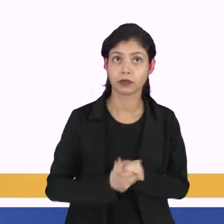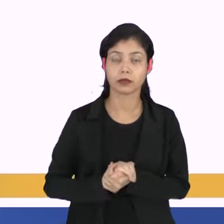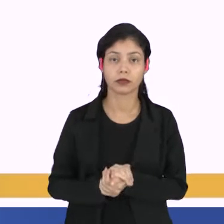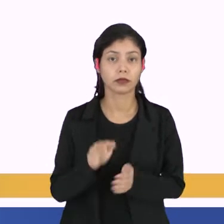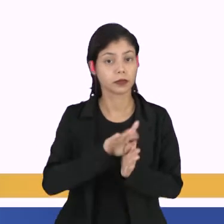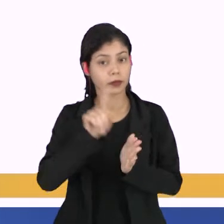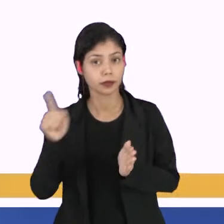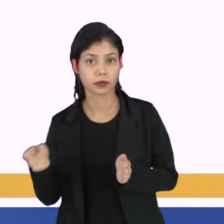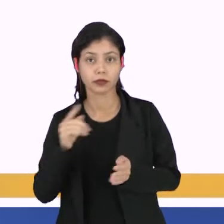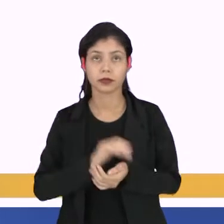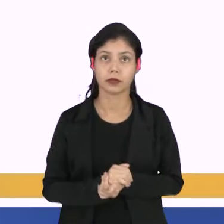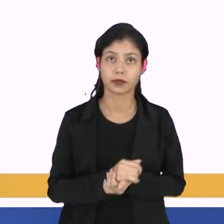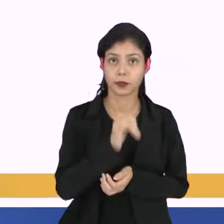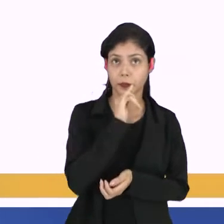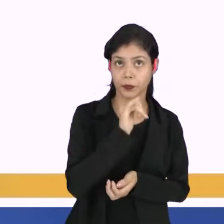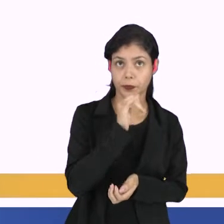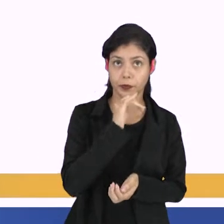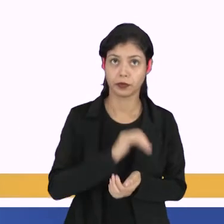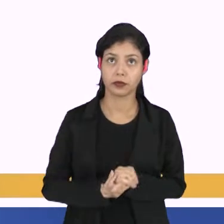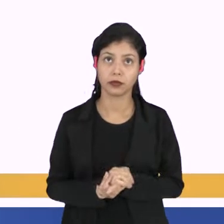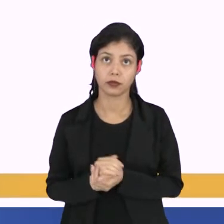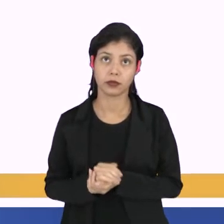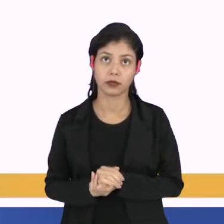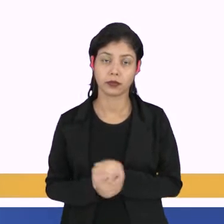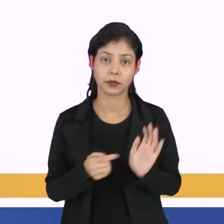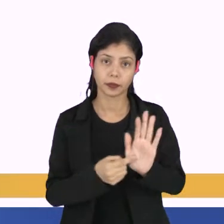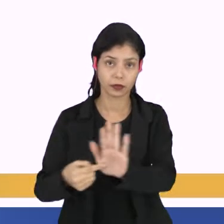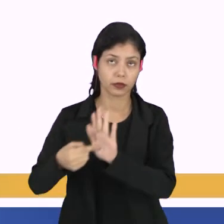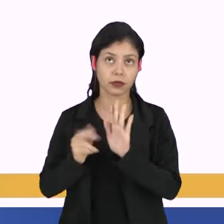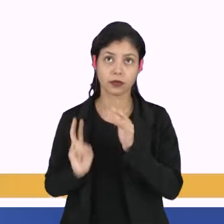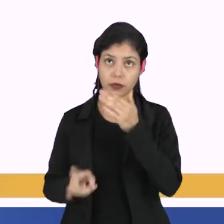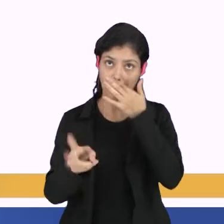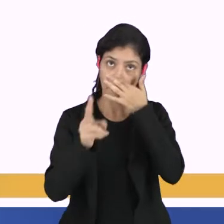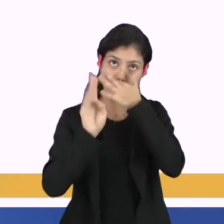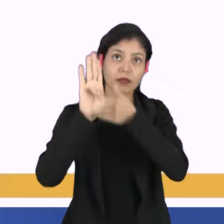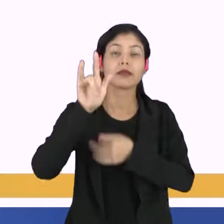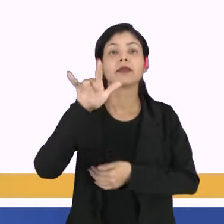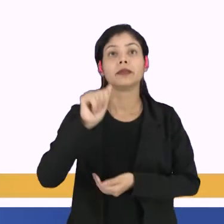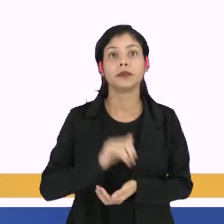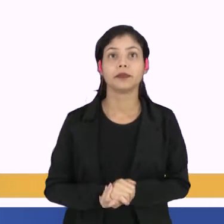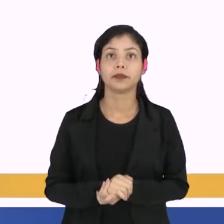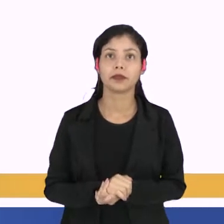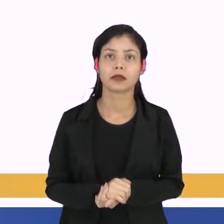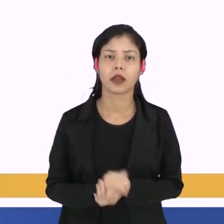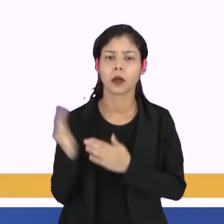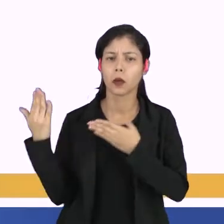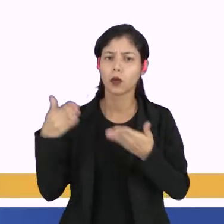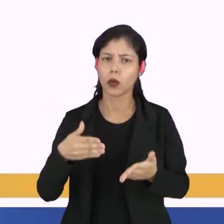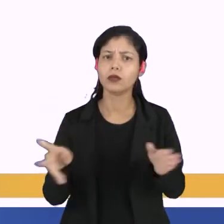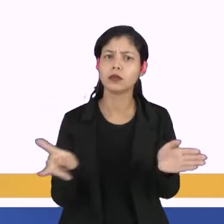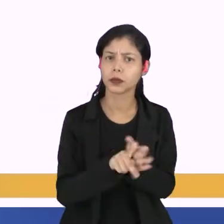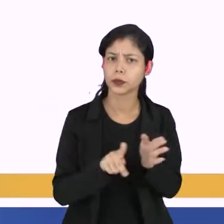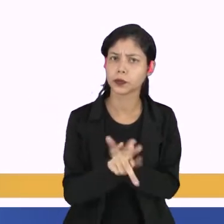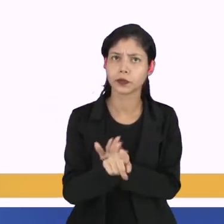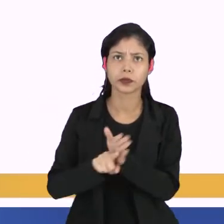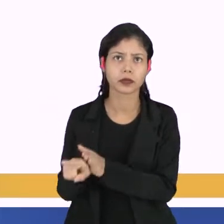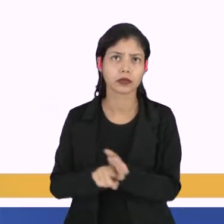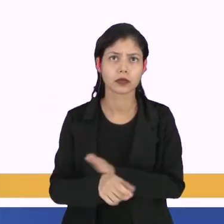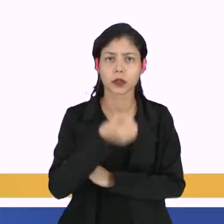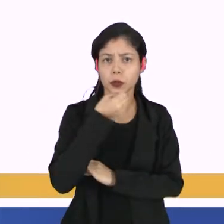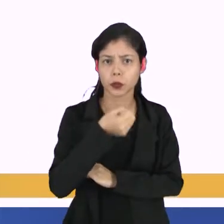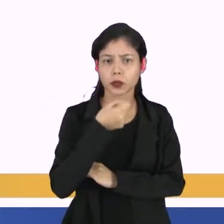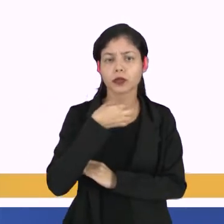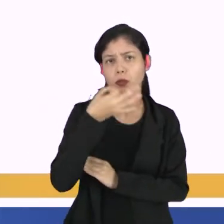tabela ao lado, é um exemplo de representação da frequência absoluta de uma determinada pesquisa de